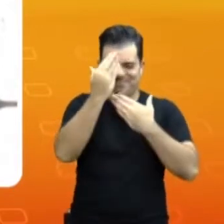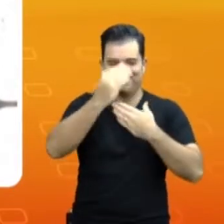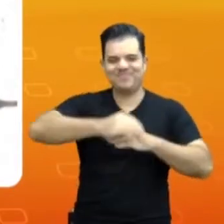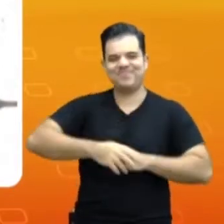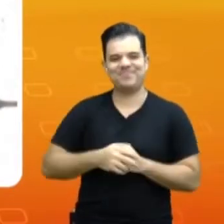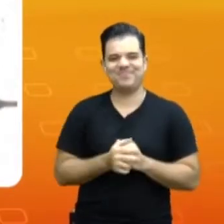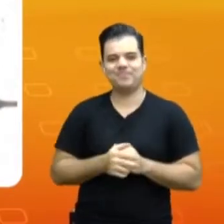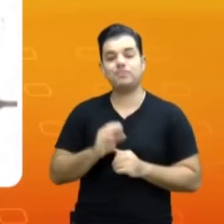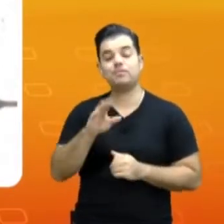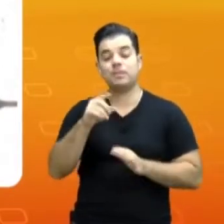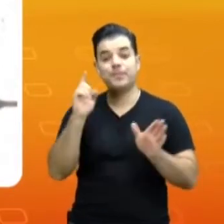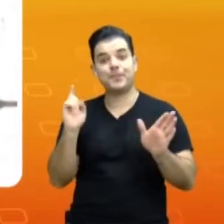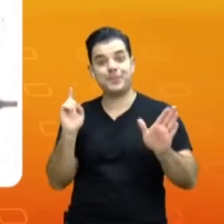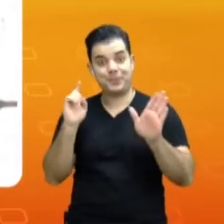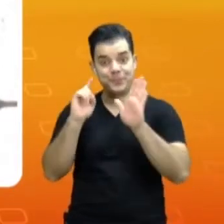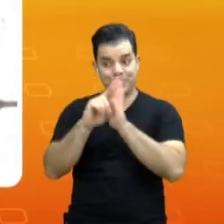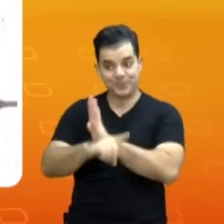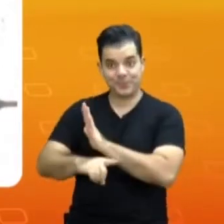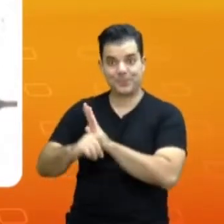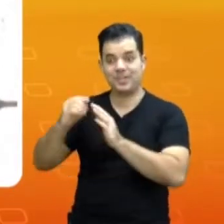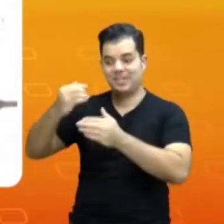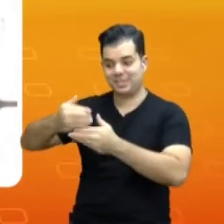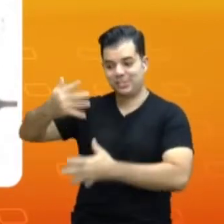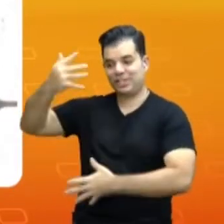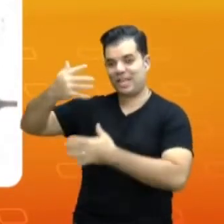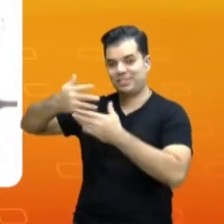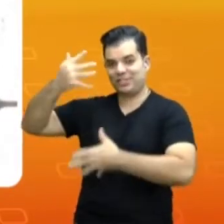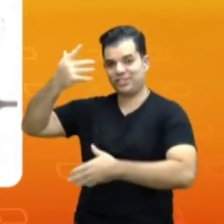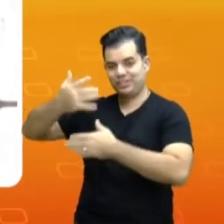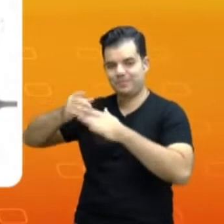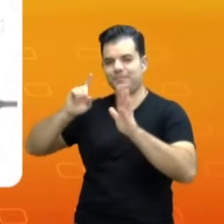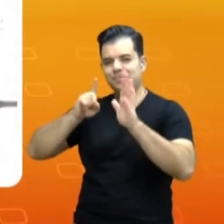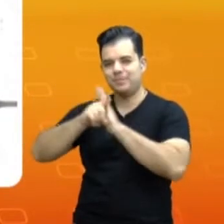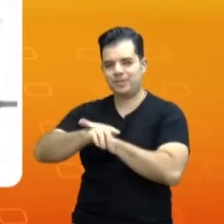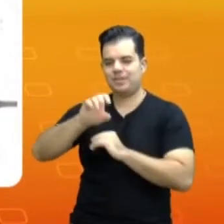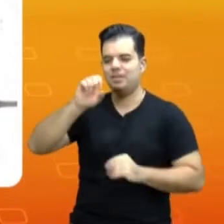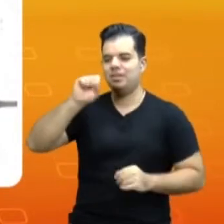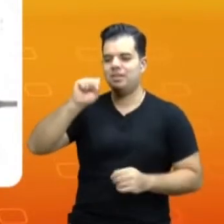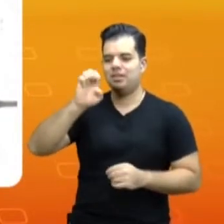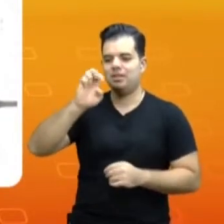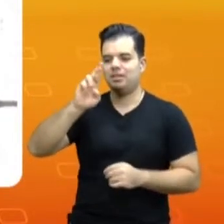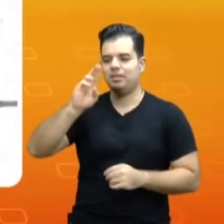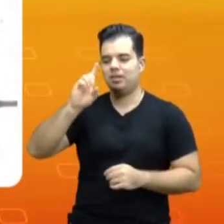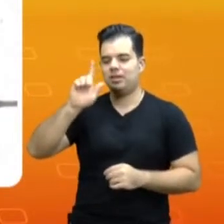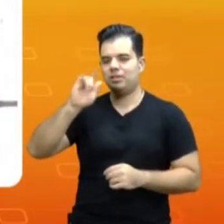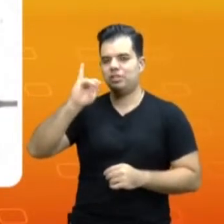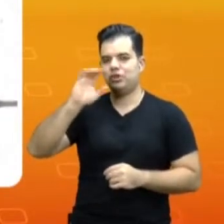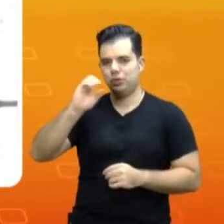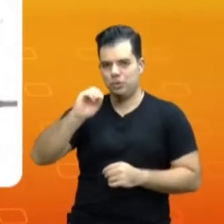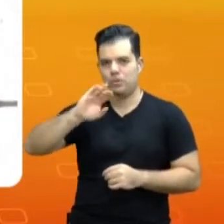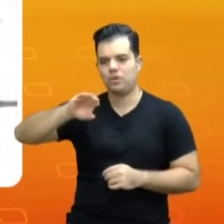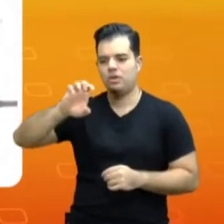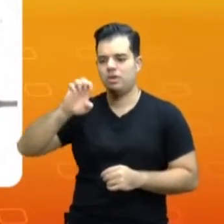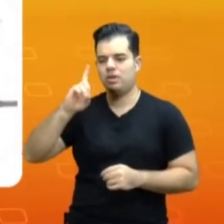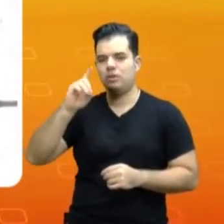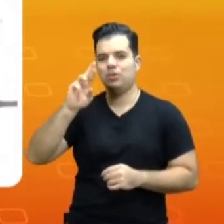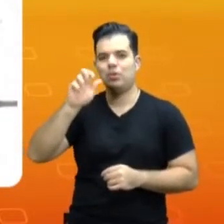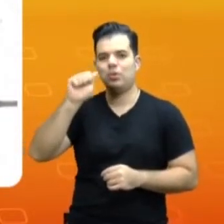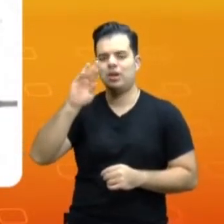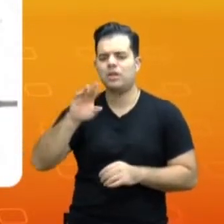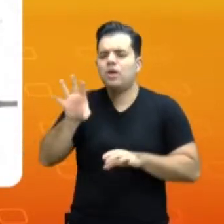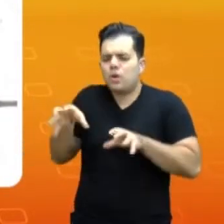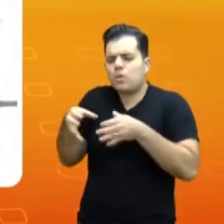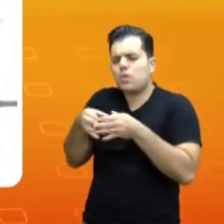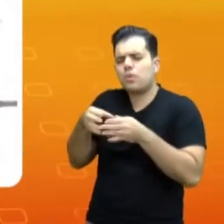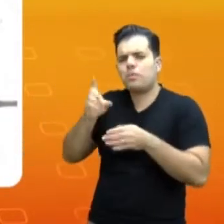Tem uma pergunta no nosso chat aqui, do Sérgio Eduardo, e ele diz o seguinte: olá, boa tarde, a